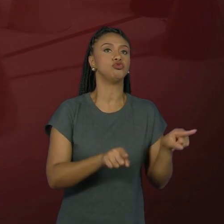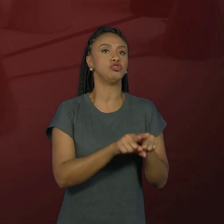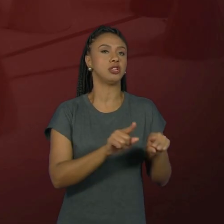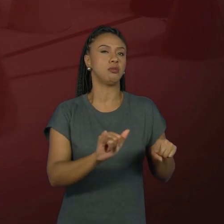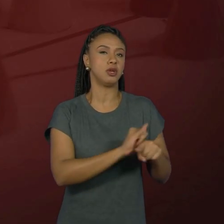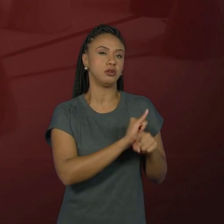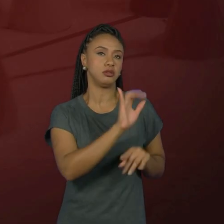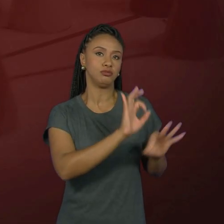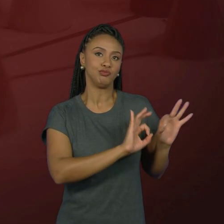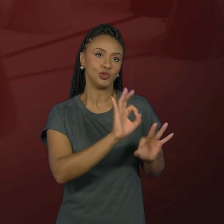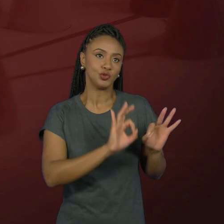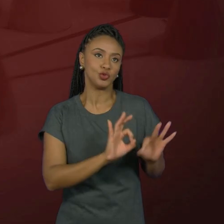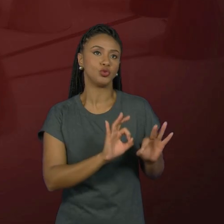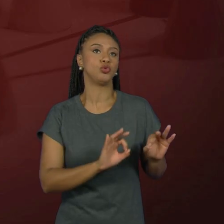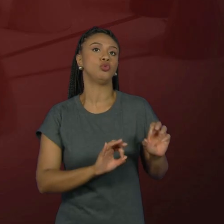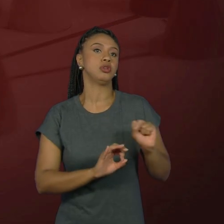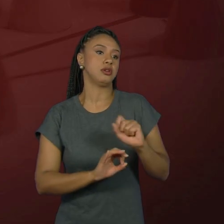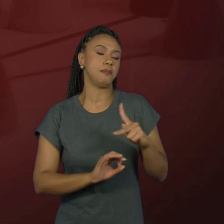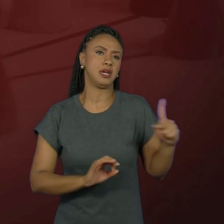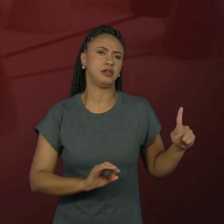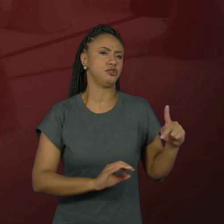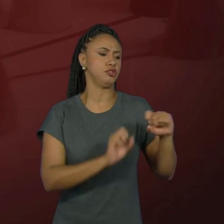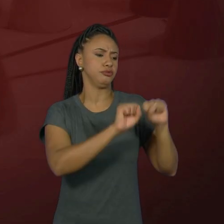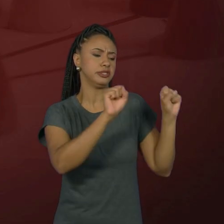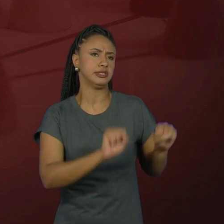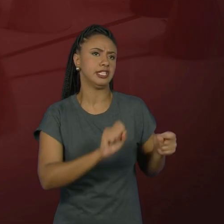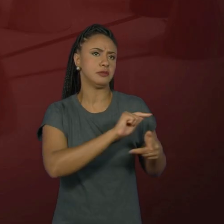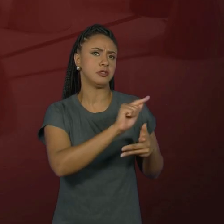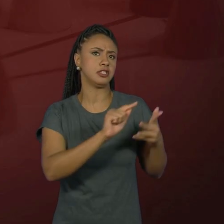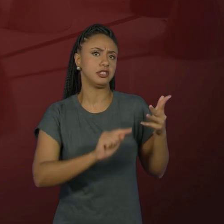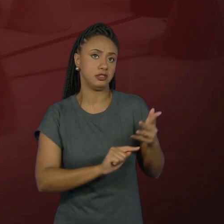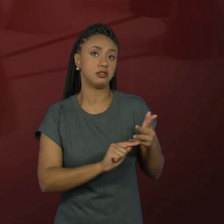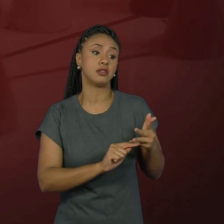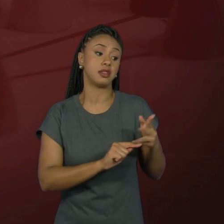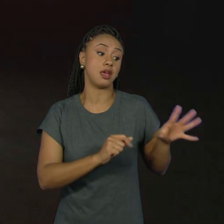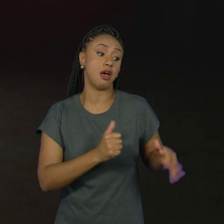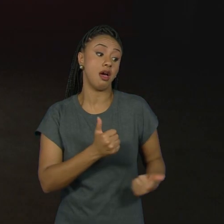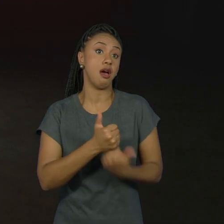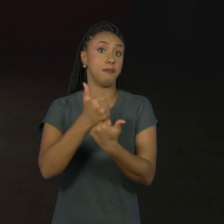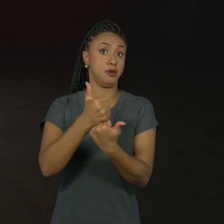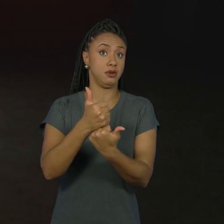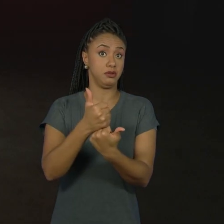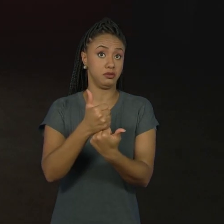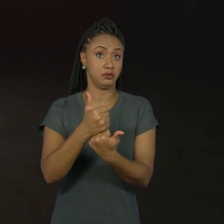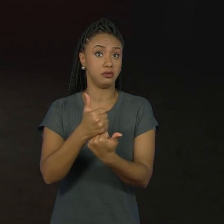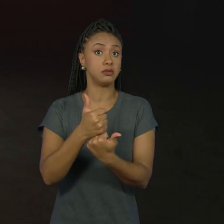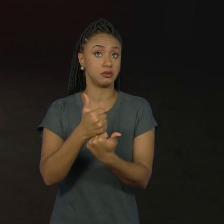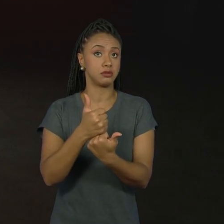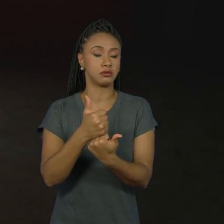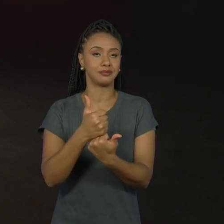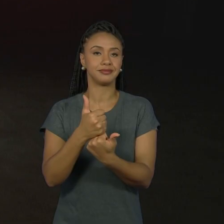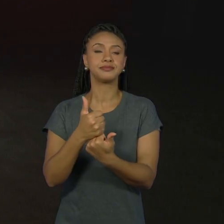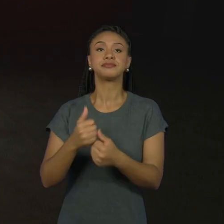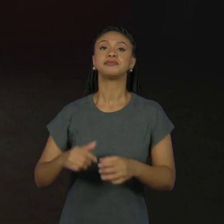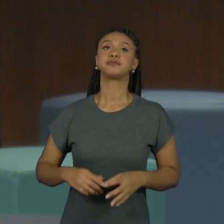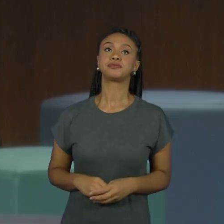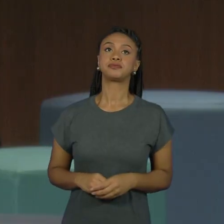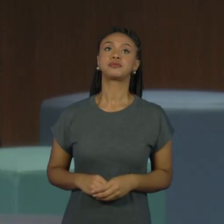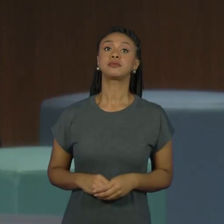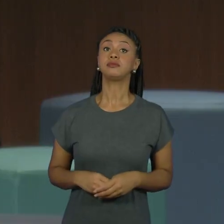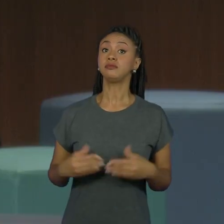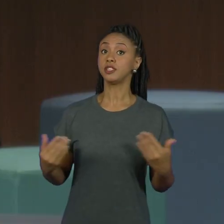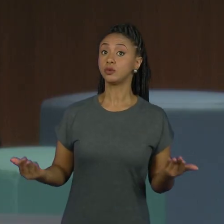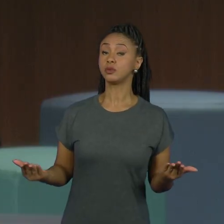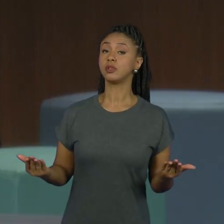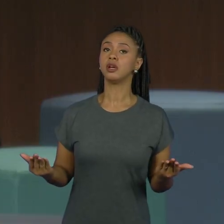nesta abordagem com um papel secundário, né? Então, só para a gente, né, finalizar essa parte,